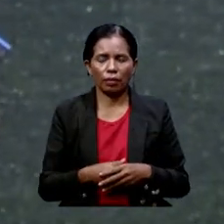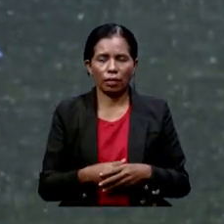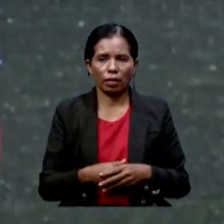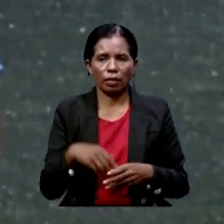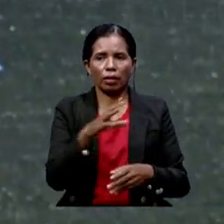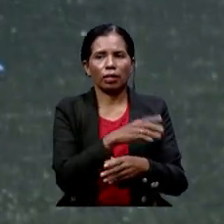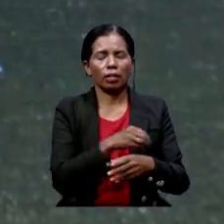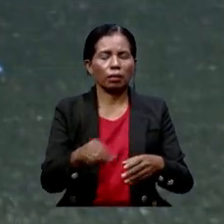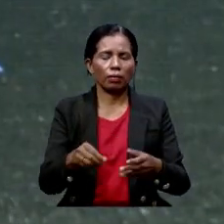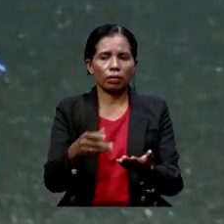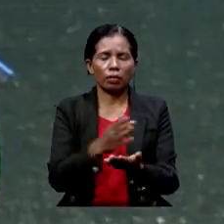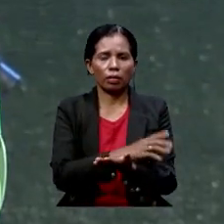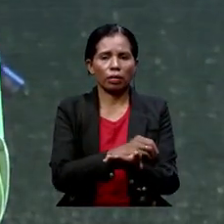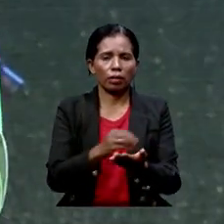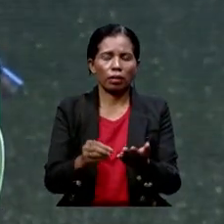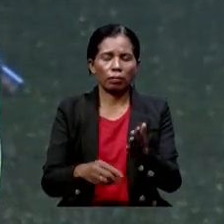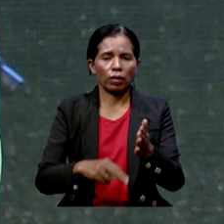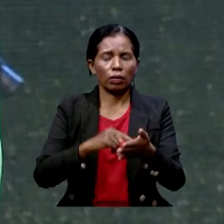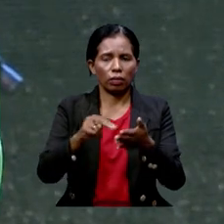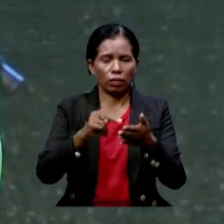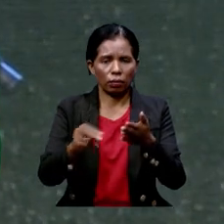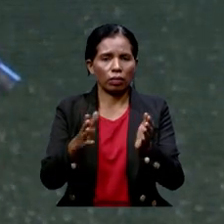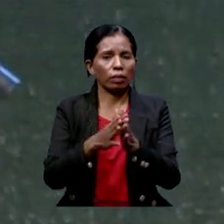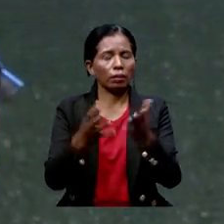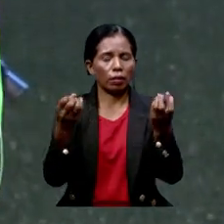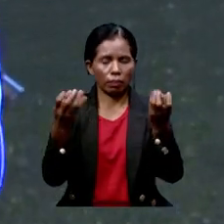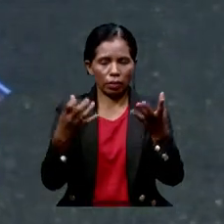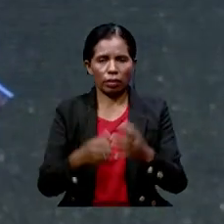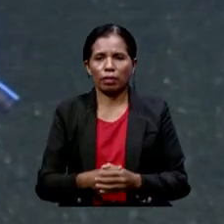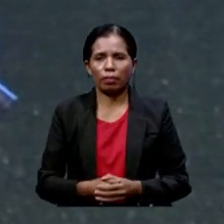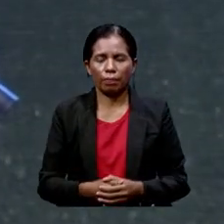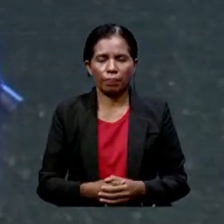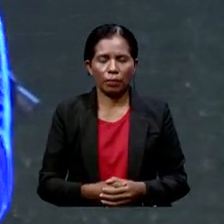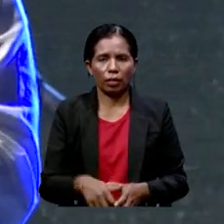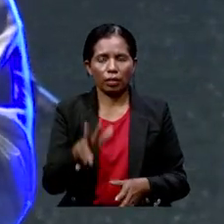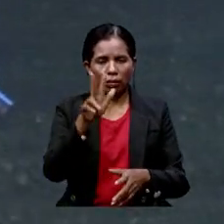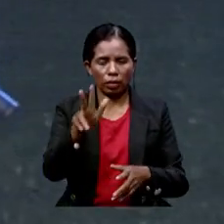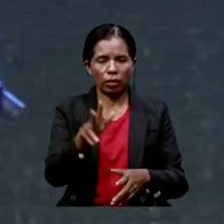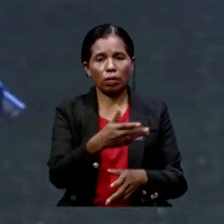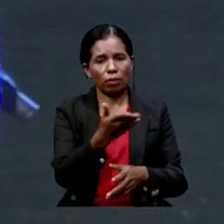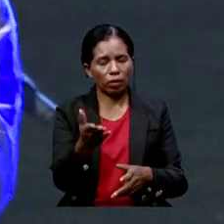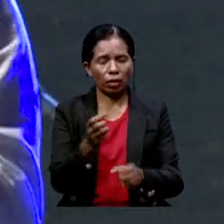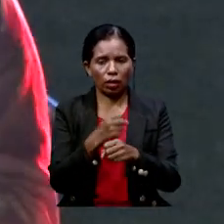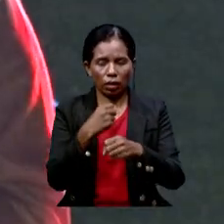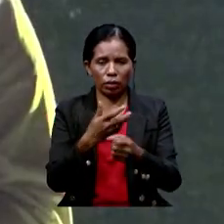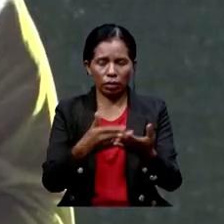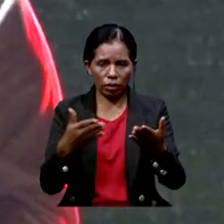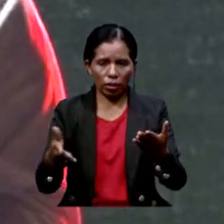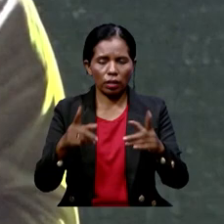quantidade iden benaton, iden be bot. Terceiro, maka one produção né tem que